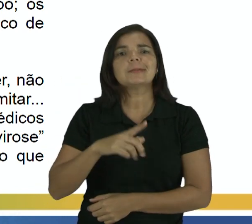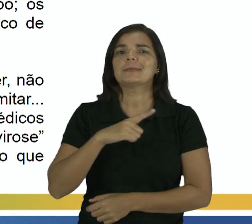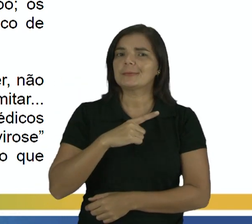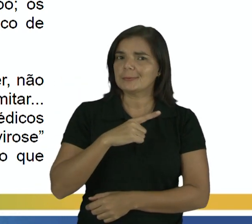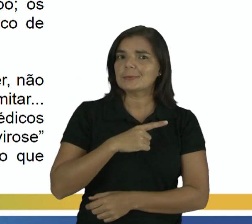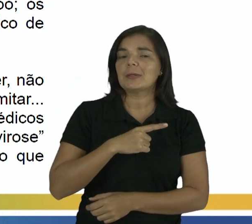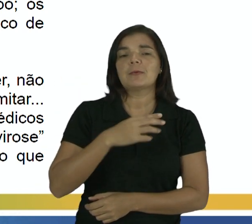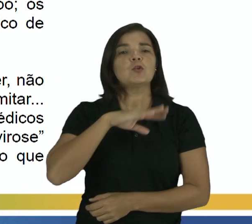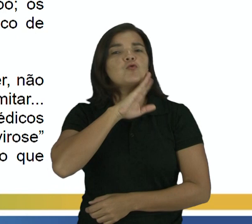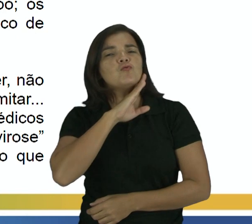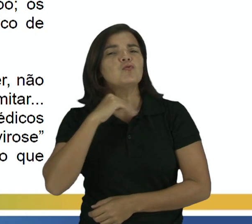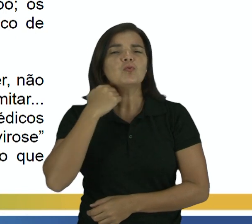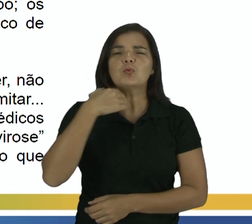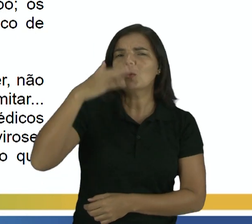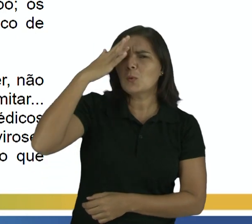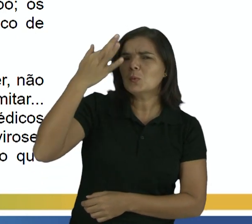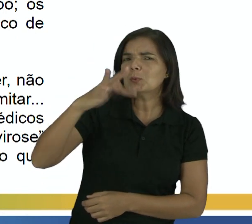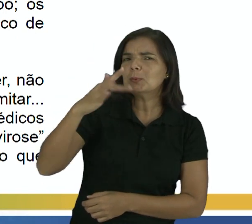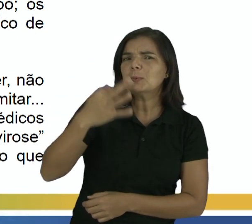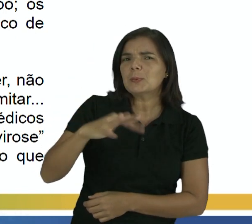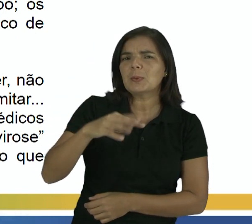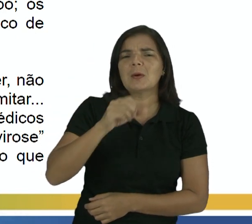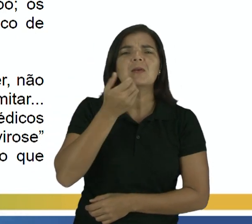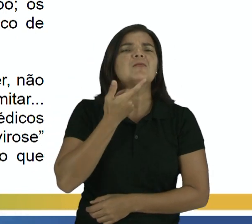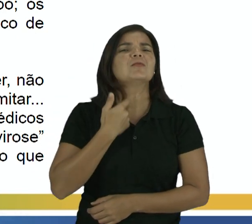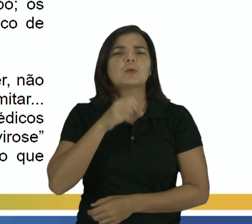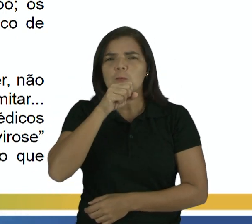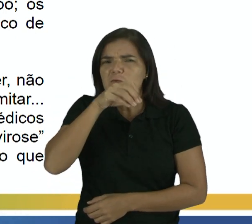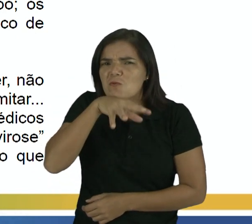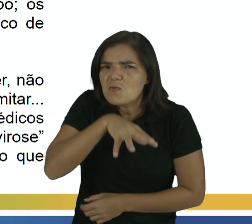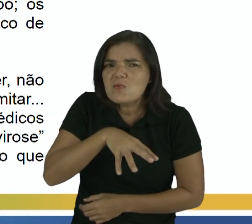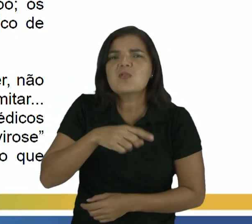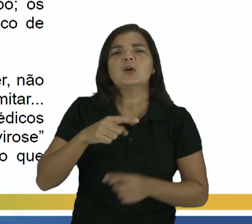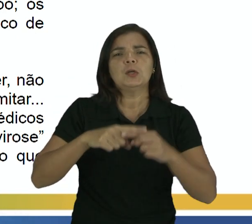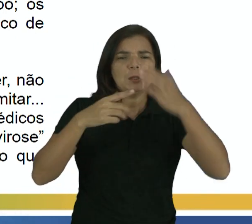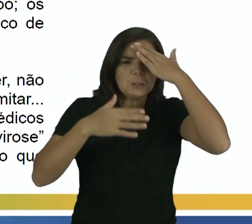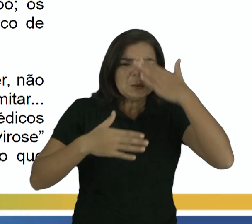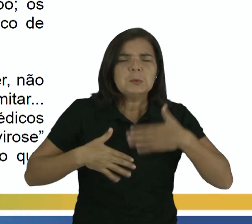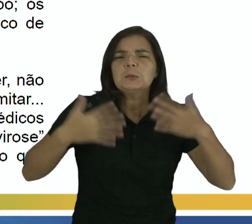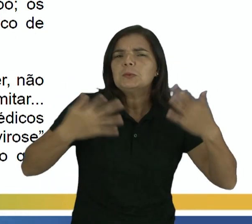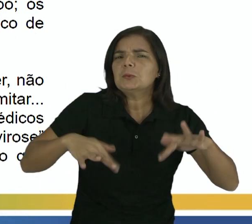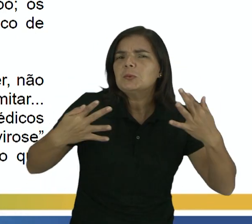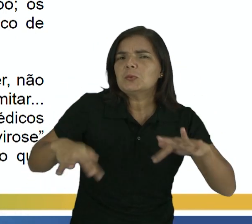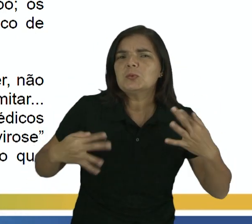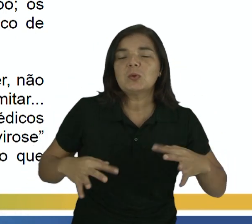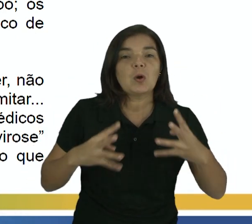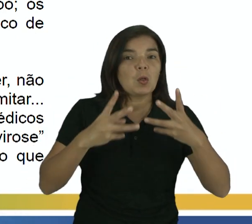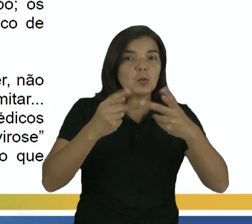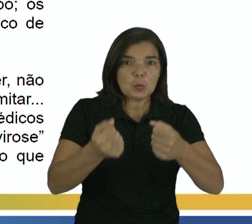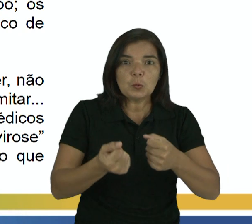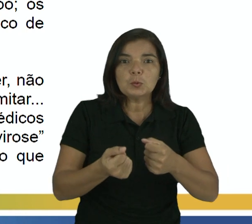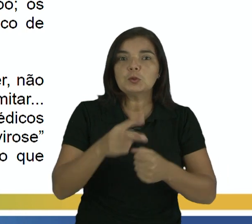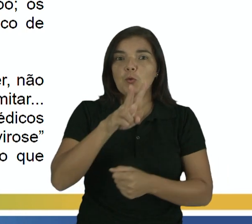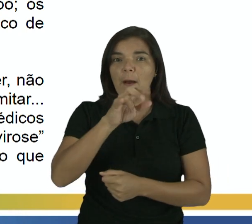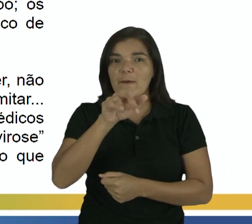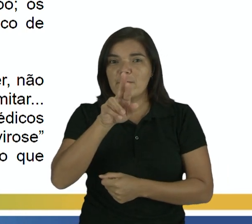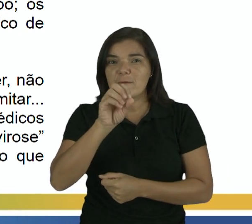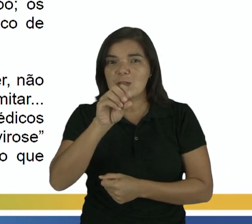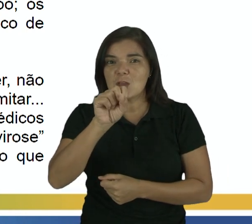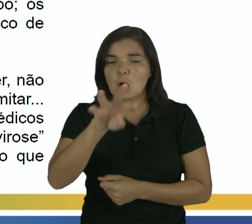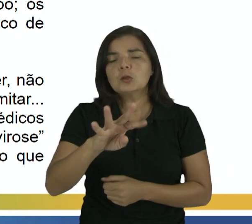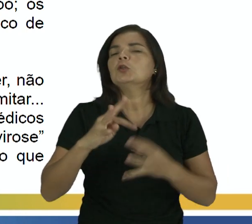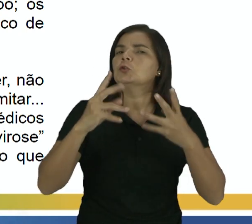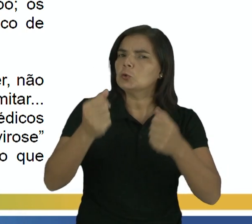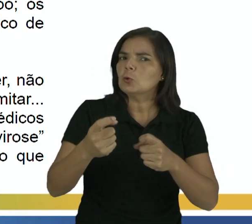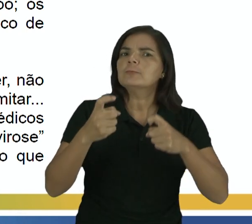cidade. Febre, dor de cabeça, náuseas, vômitos, dor no corpo, os tipos sintomas de uma virose, segundo todo